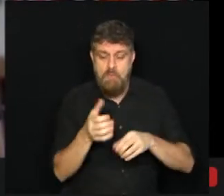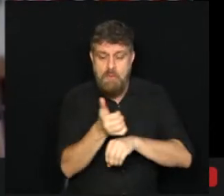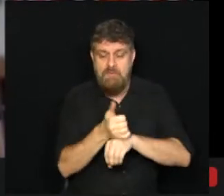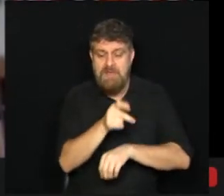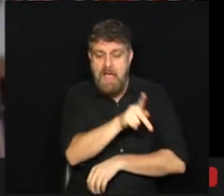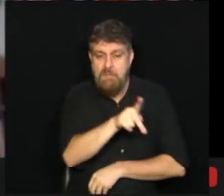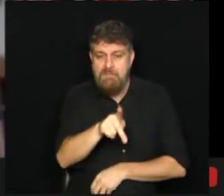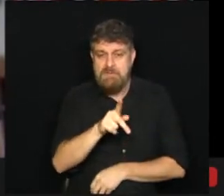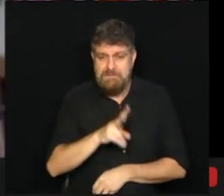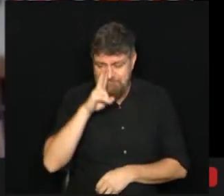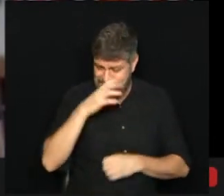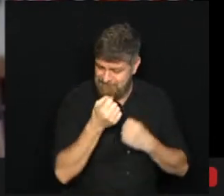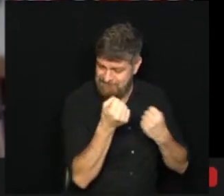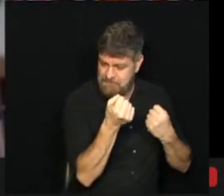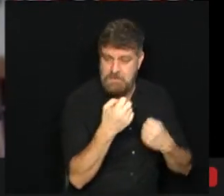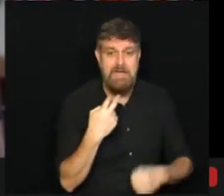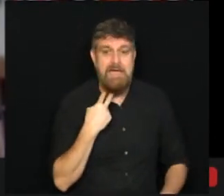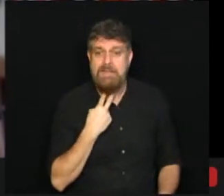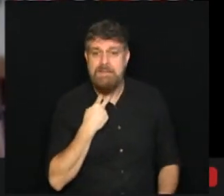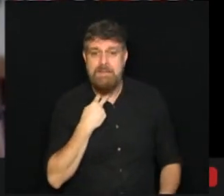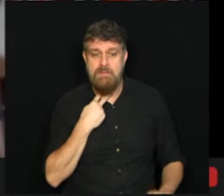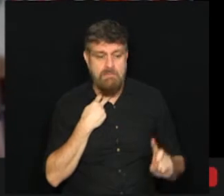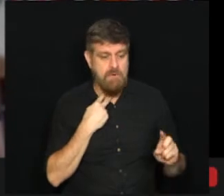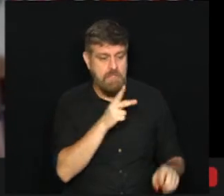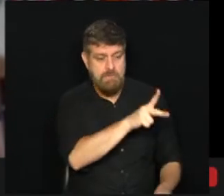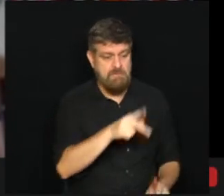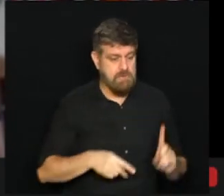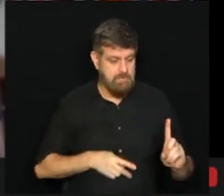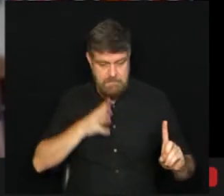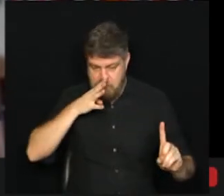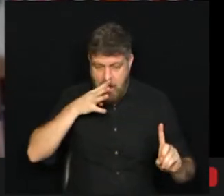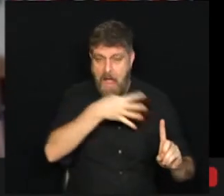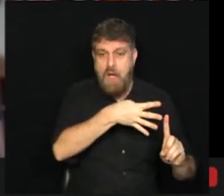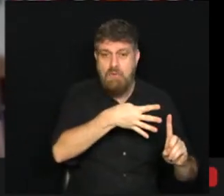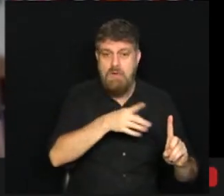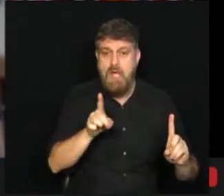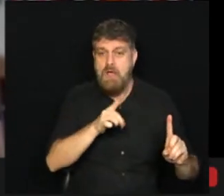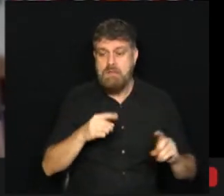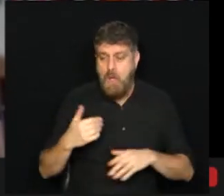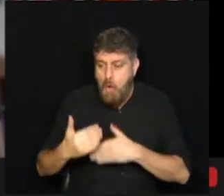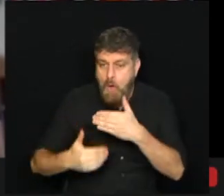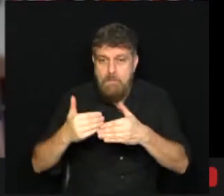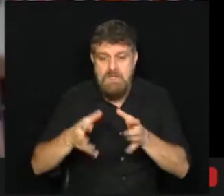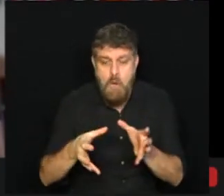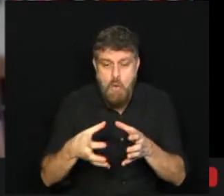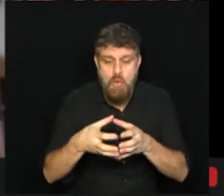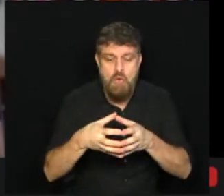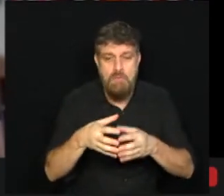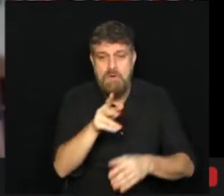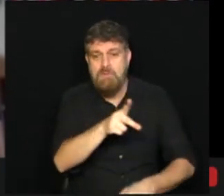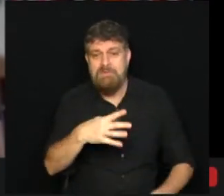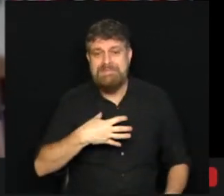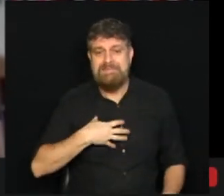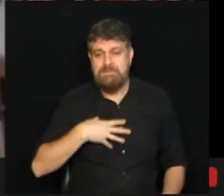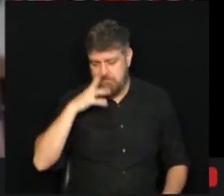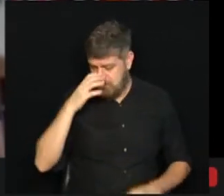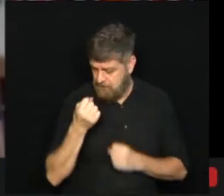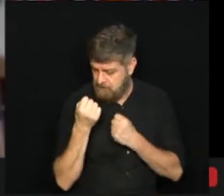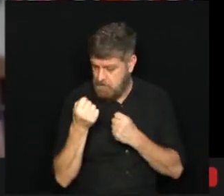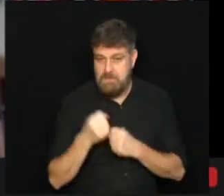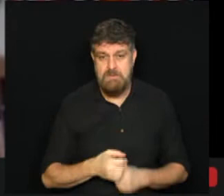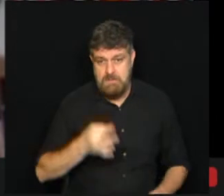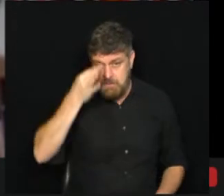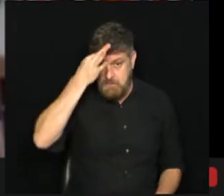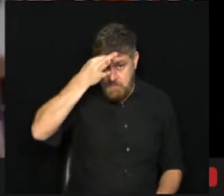caso não pode ser uma coisa contra os professores, mas tem que ser um processo de fortalecimento do corpo docente. A gente viu no caso do Espírito Santo uma